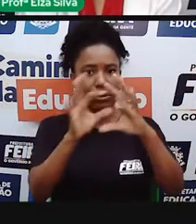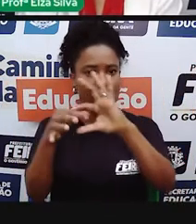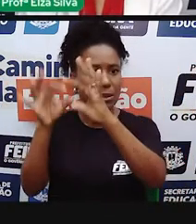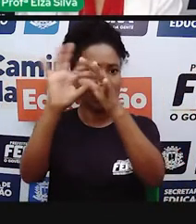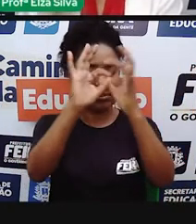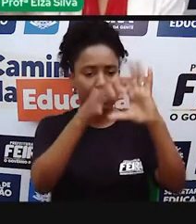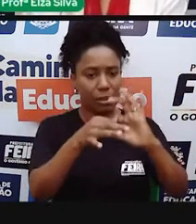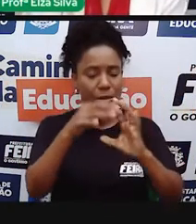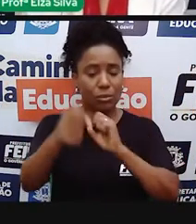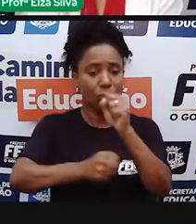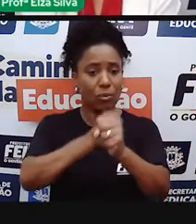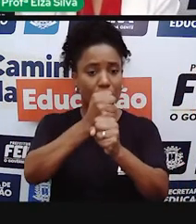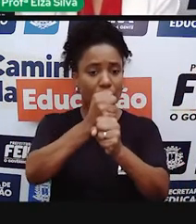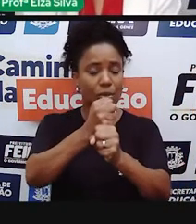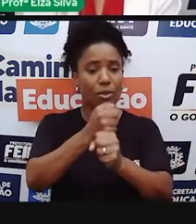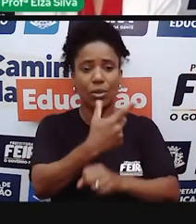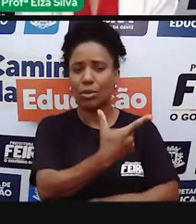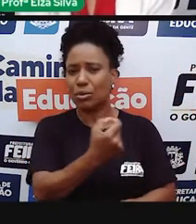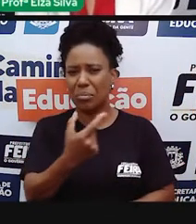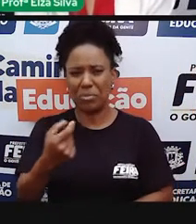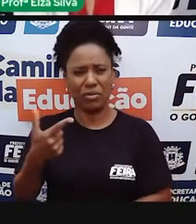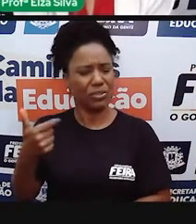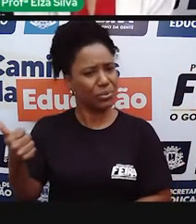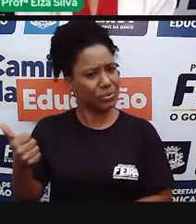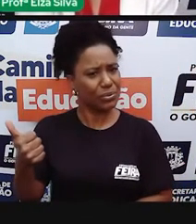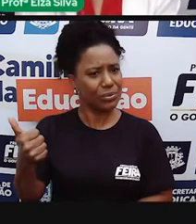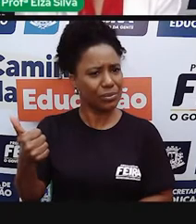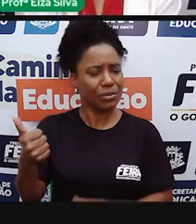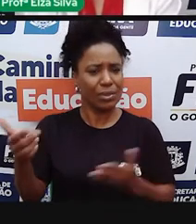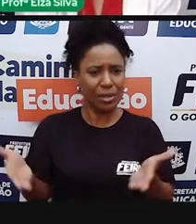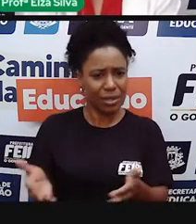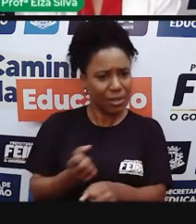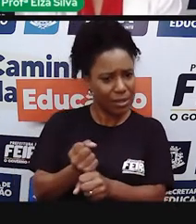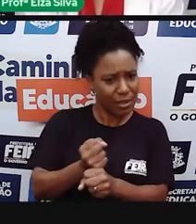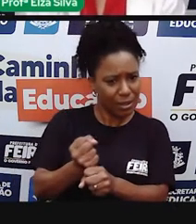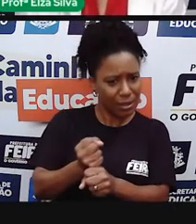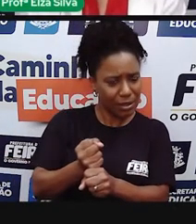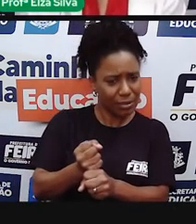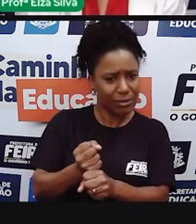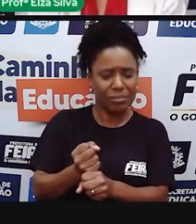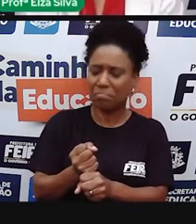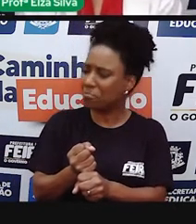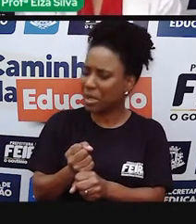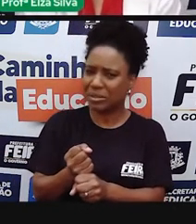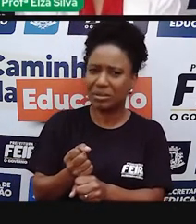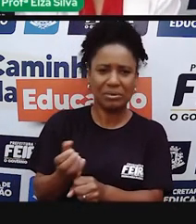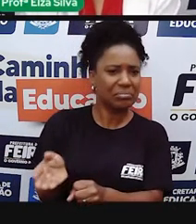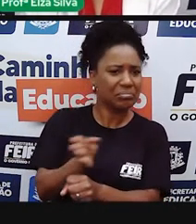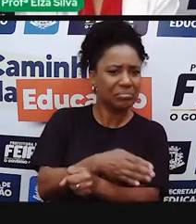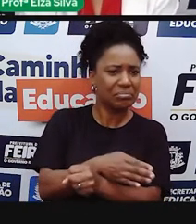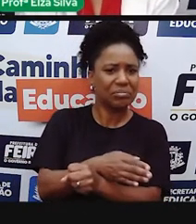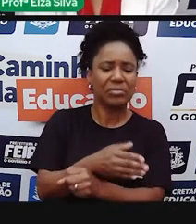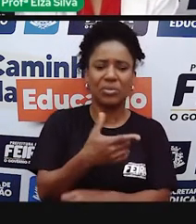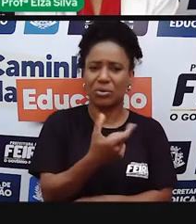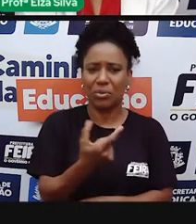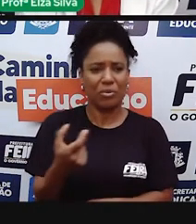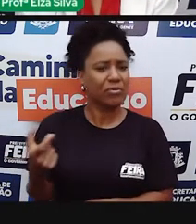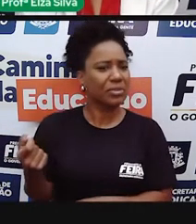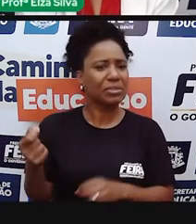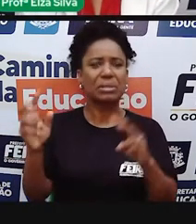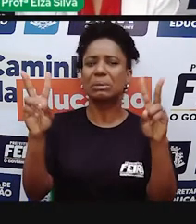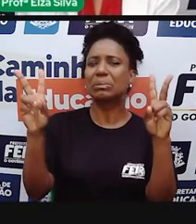2021. Mas por que será? Vai acontecer em 2021 e no slogan tem escrito